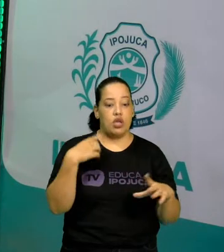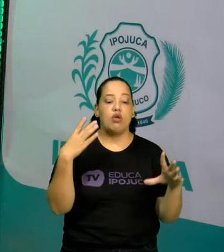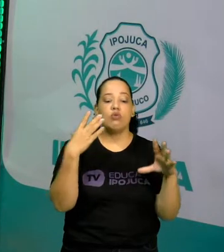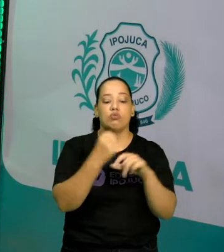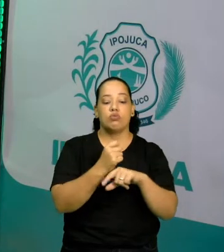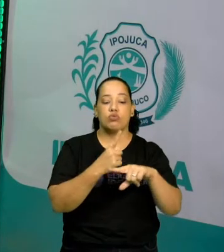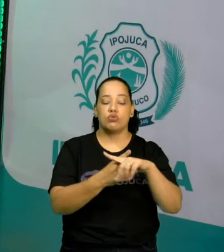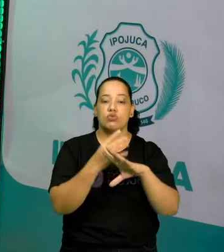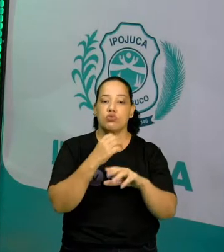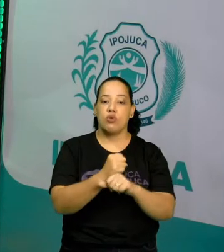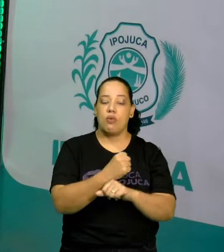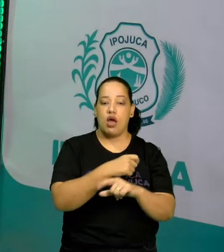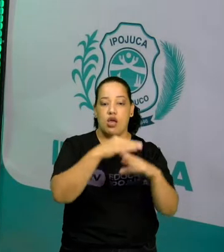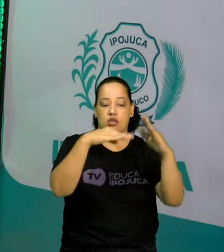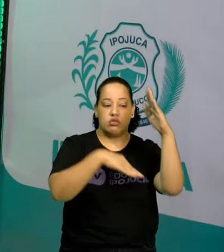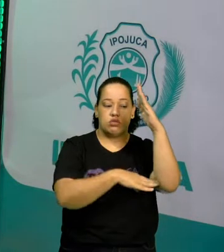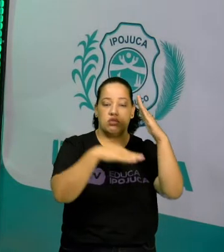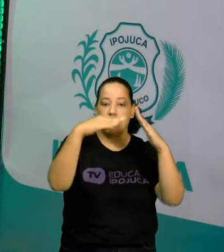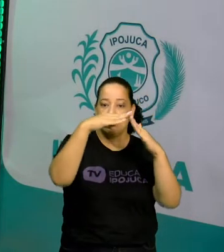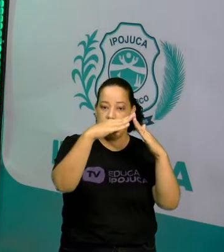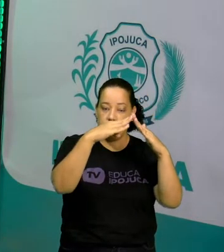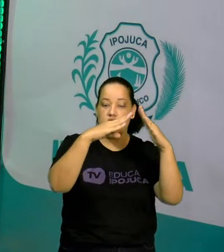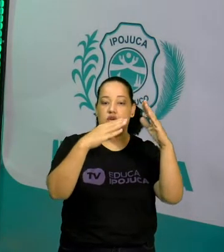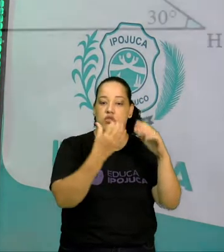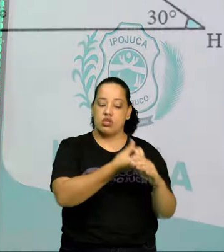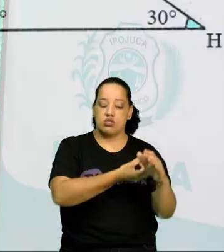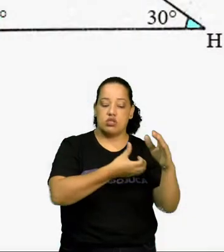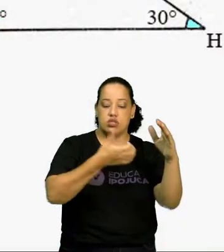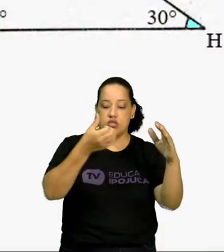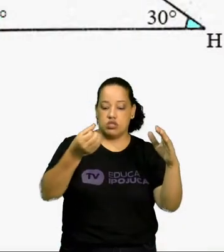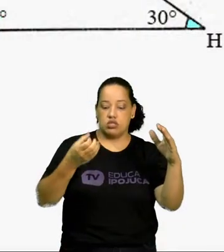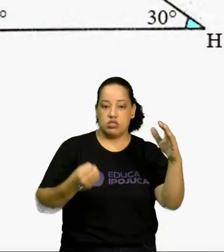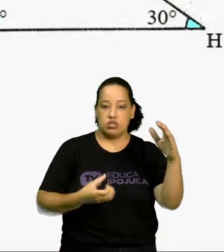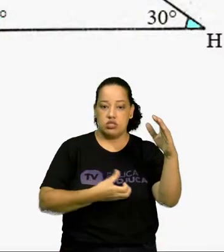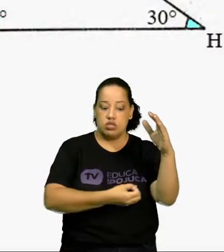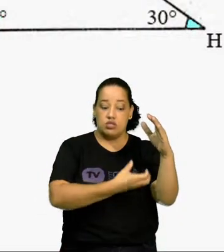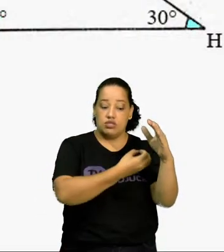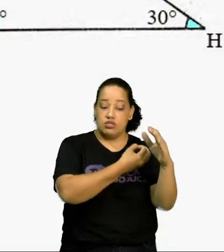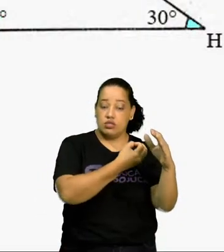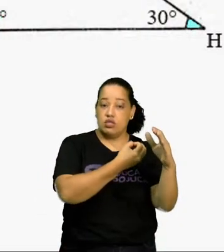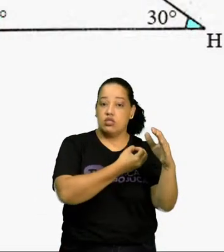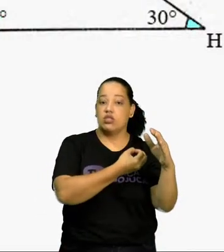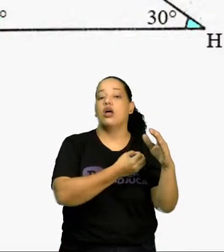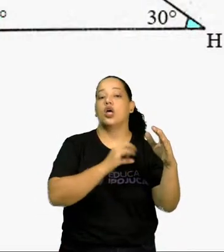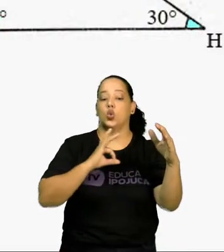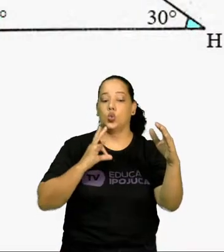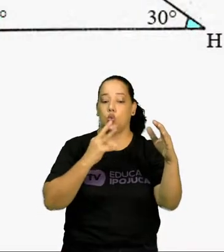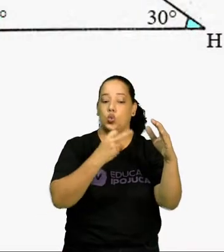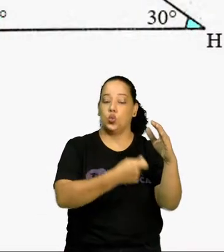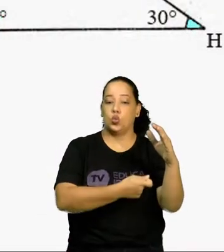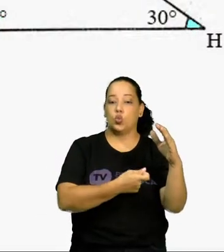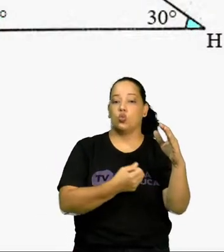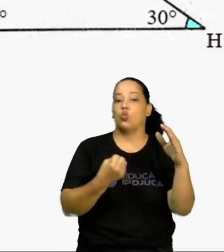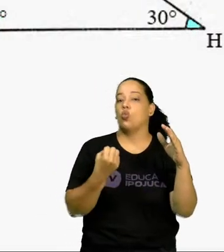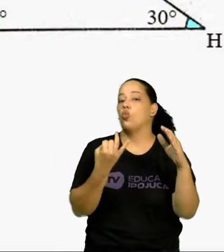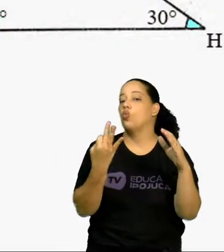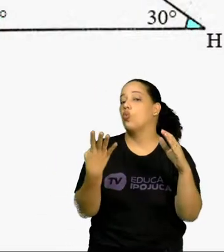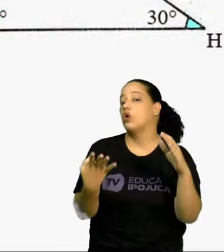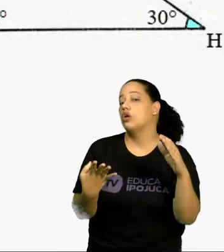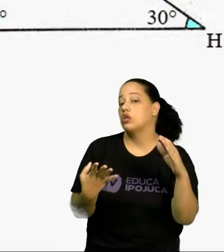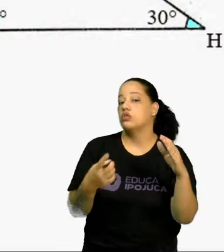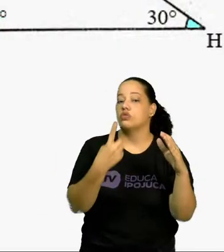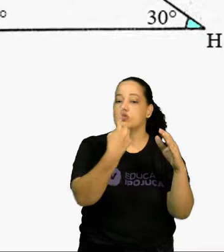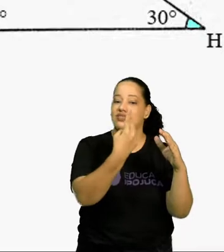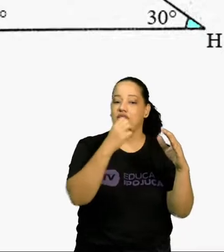triângulo, 60, 60, 60, 60, os três ângulos internos, a soma é igual a